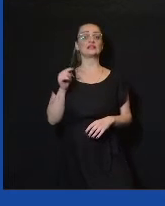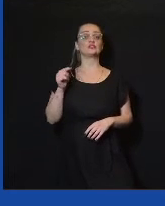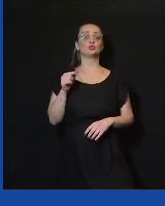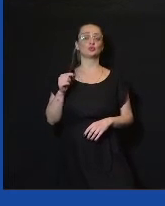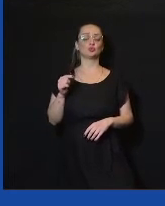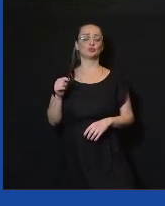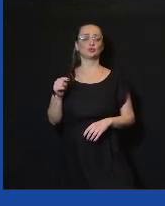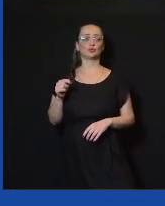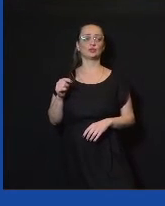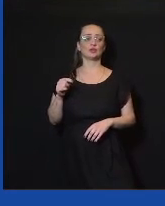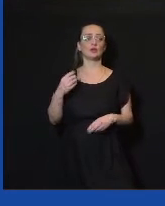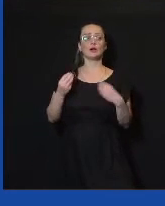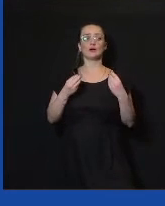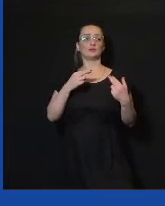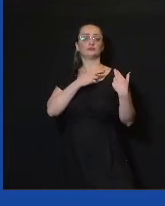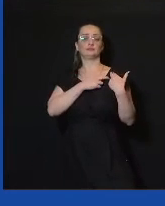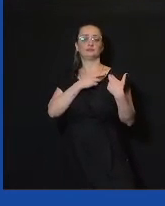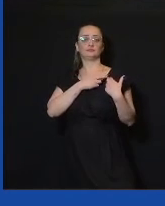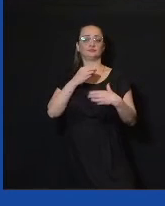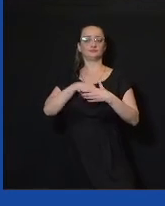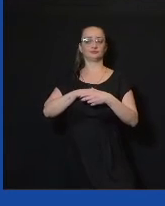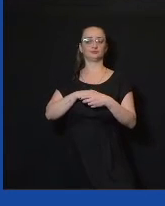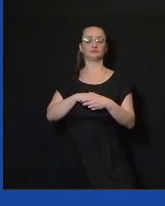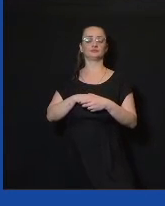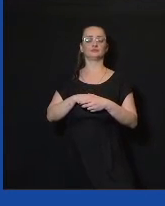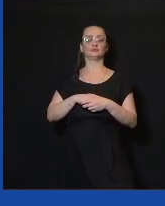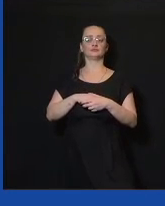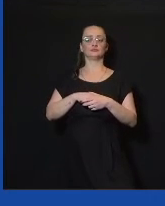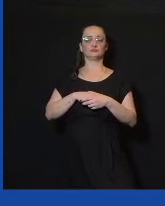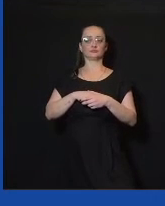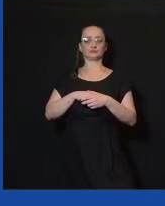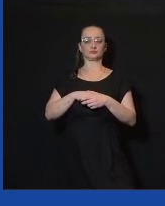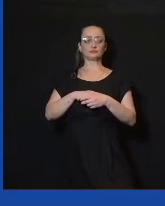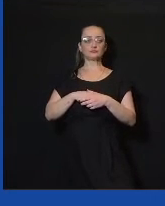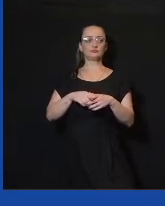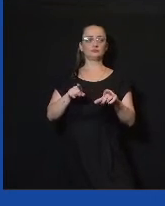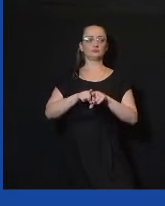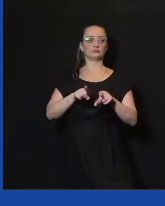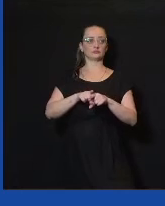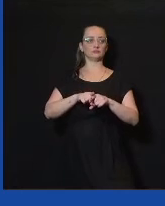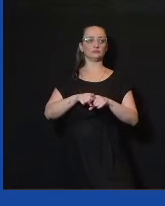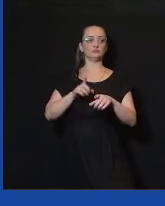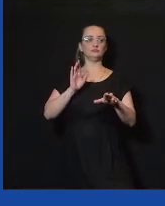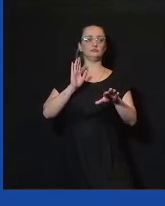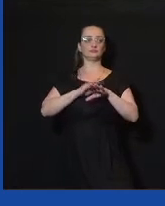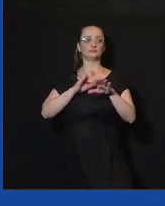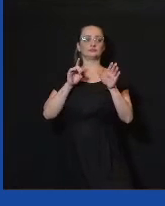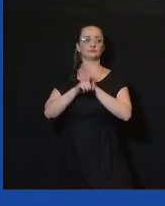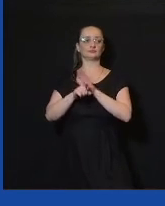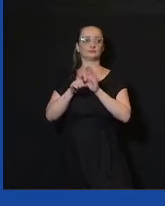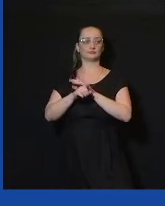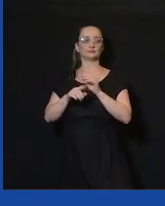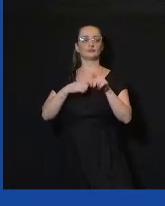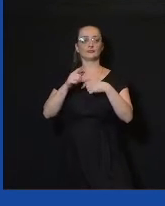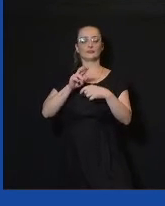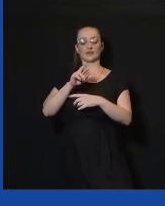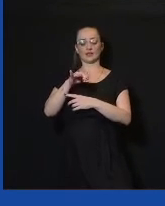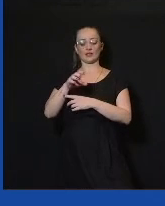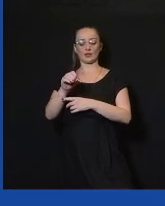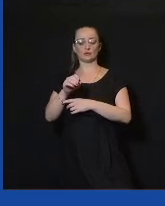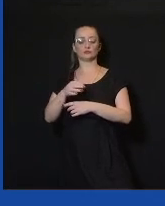Qual foi o papel disso? Inclusive, eu vou até fazer uma pergunta aqui que depois eu quero que o Renato comente com os dados que ele